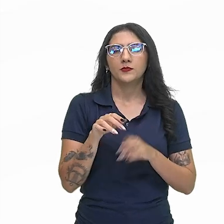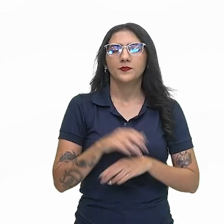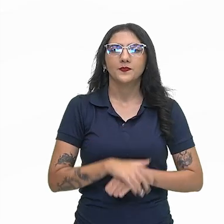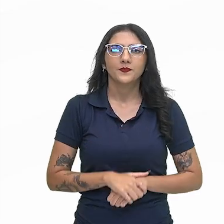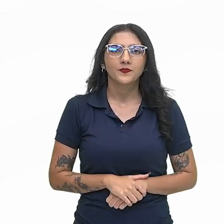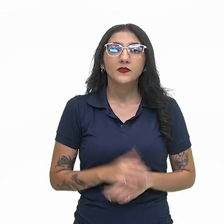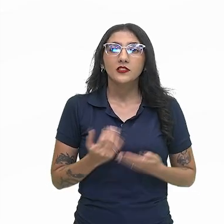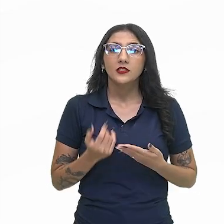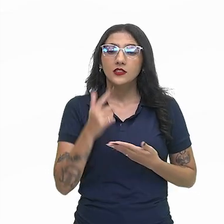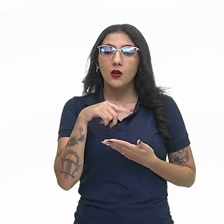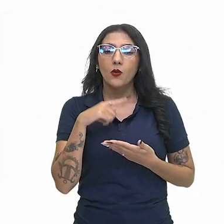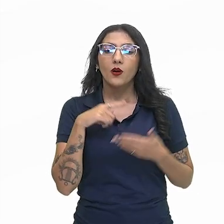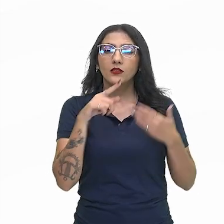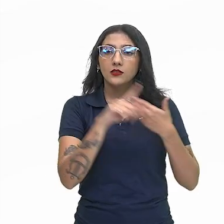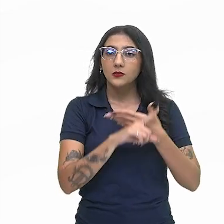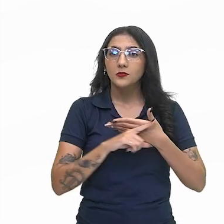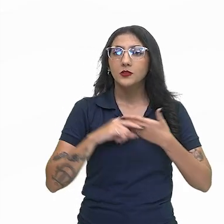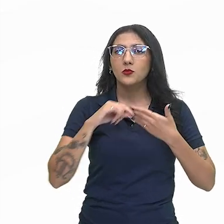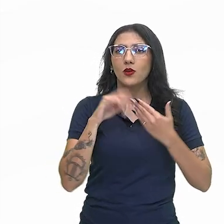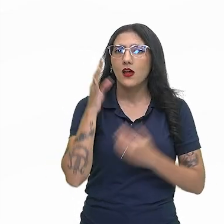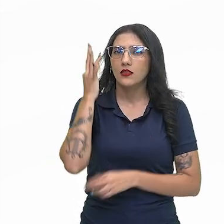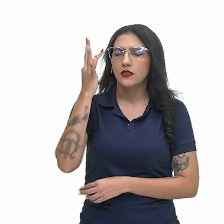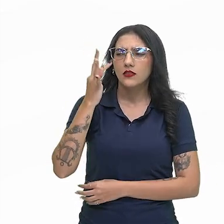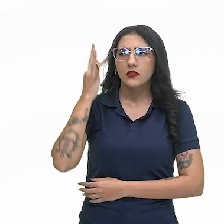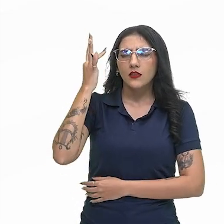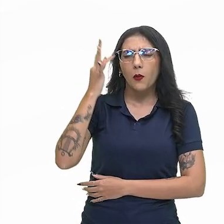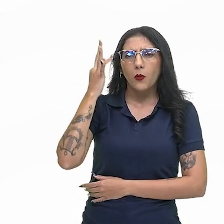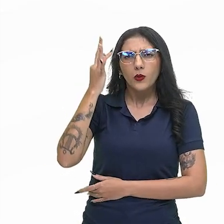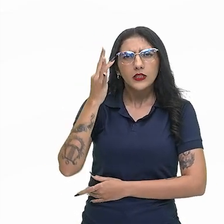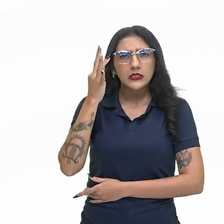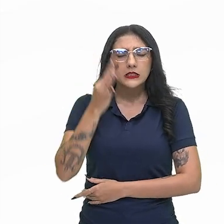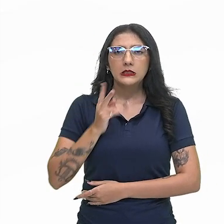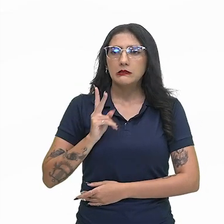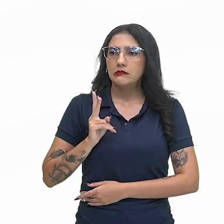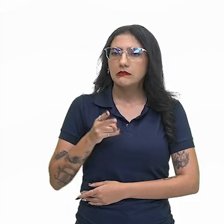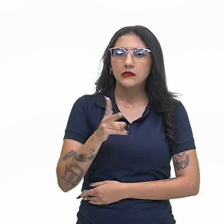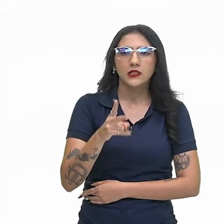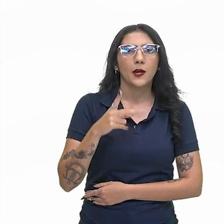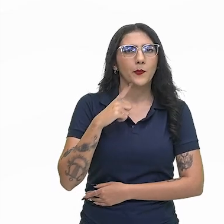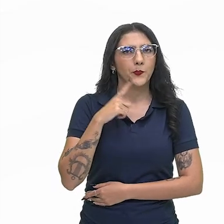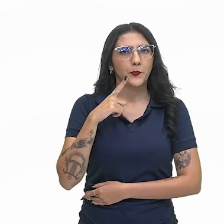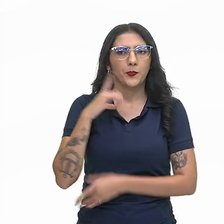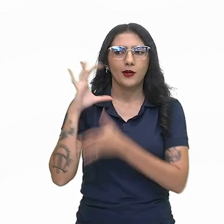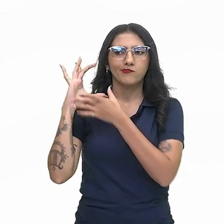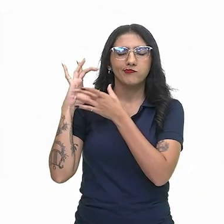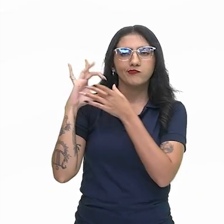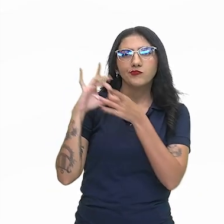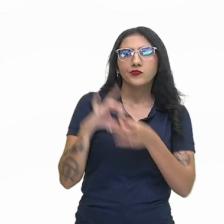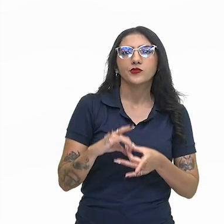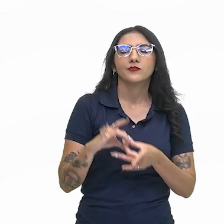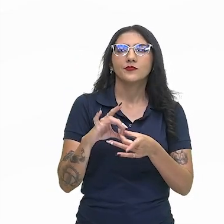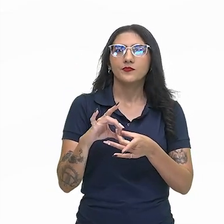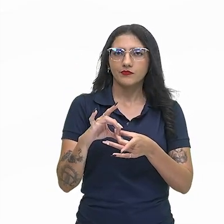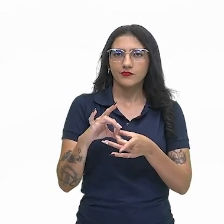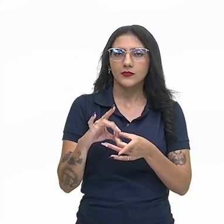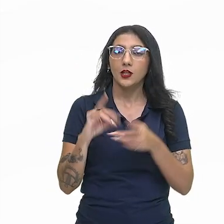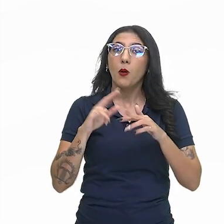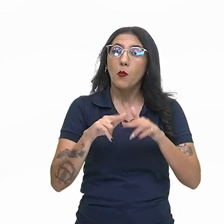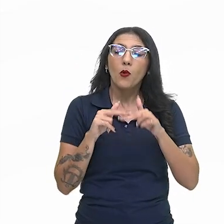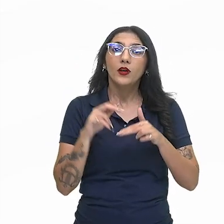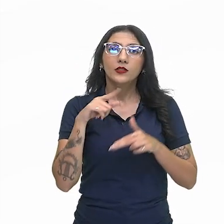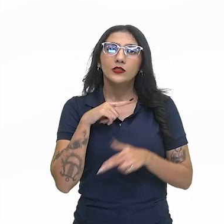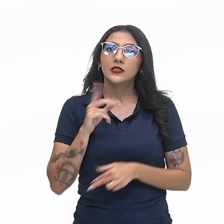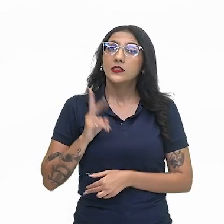um pensador cujas teorias estão sempre atuais e servem continuamente